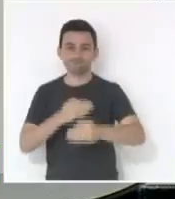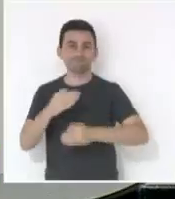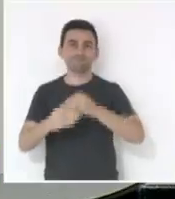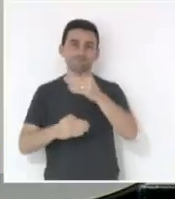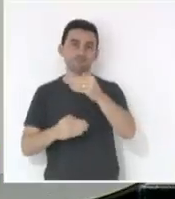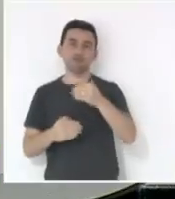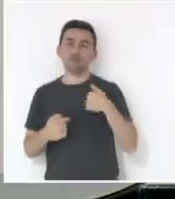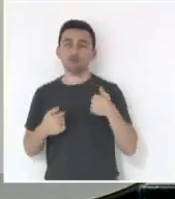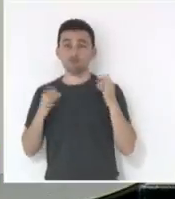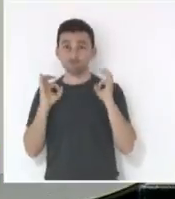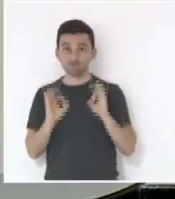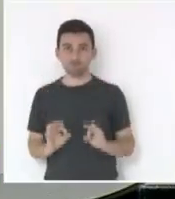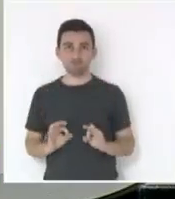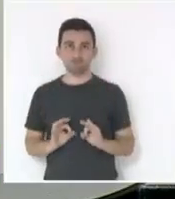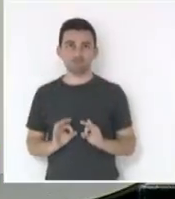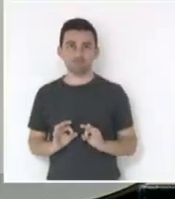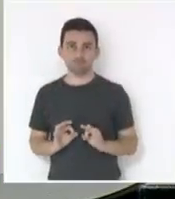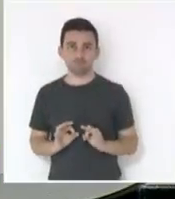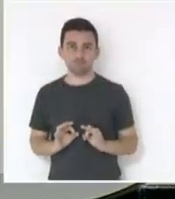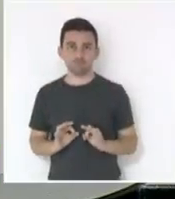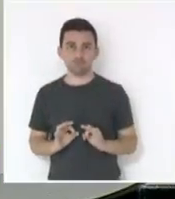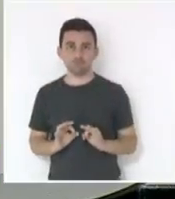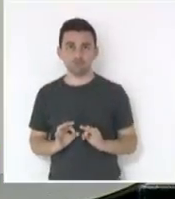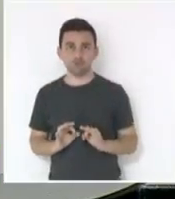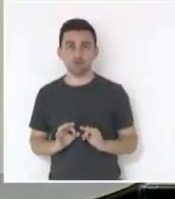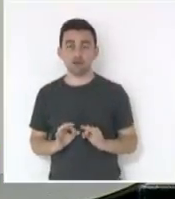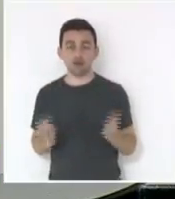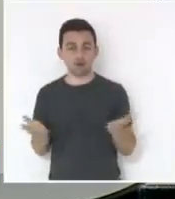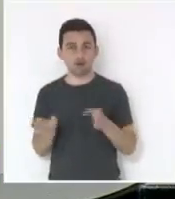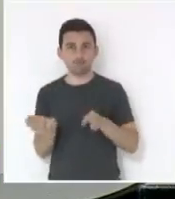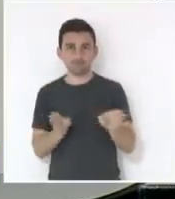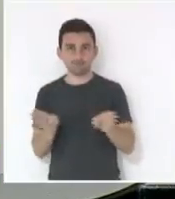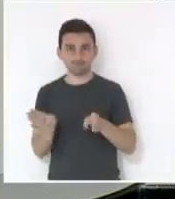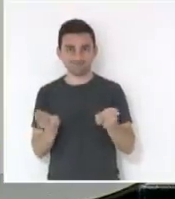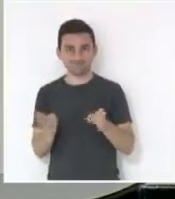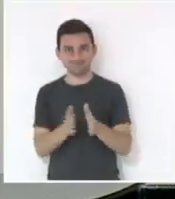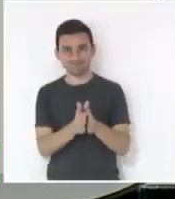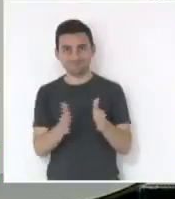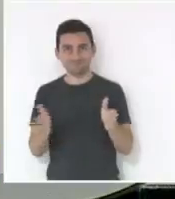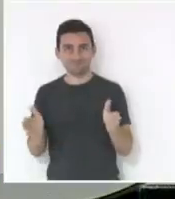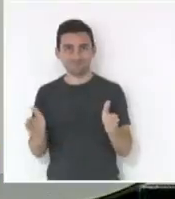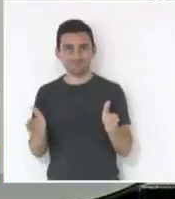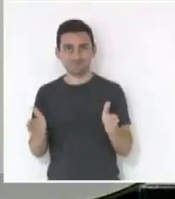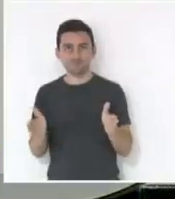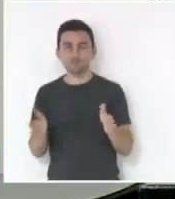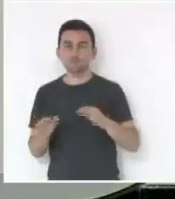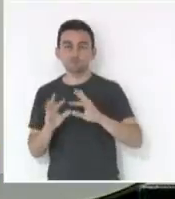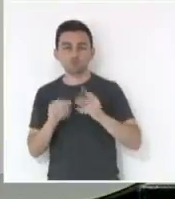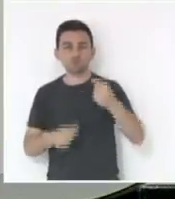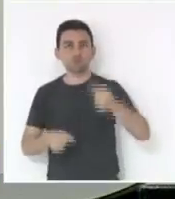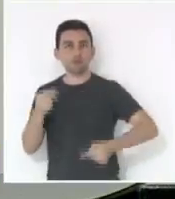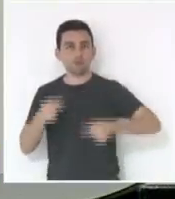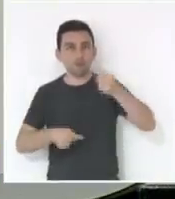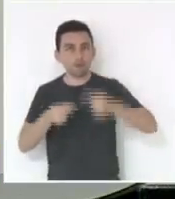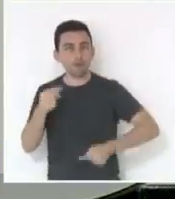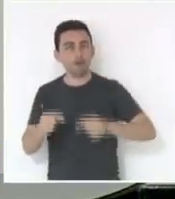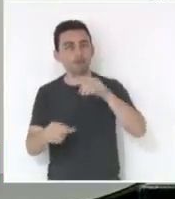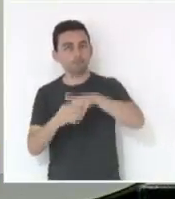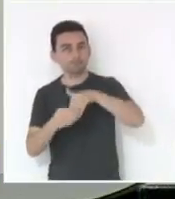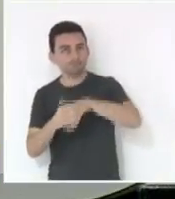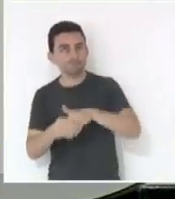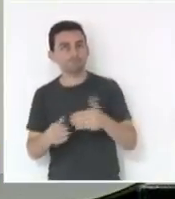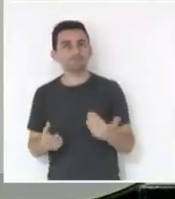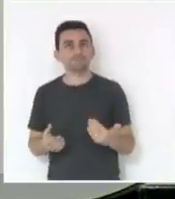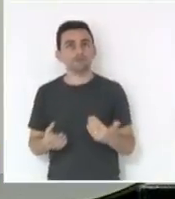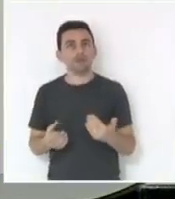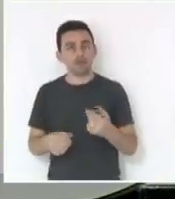que agora, inclusive nesse período que virá, os próprios debates das eleições, será